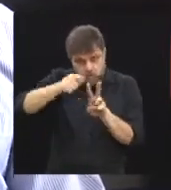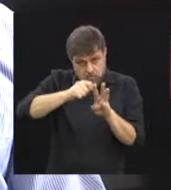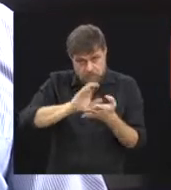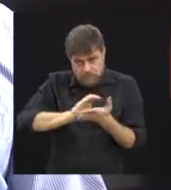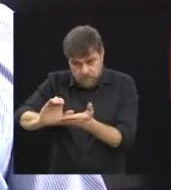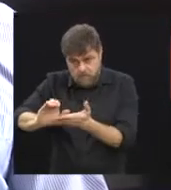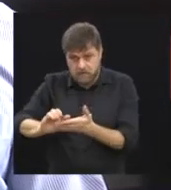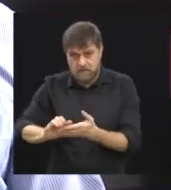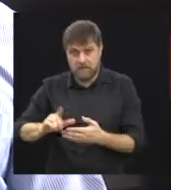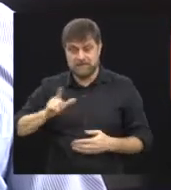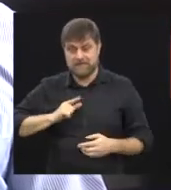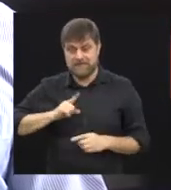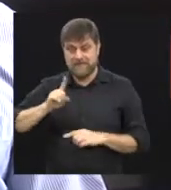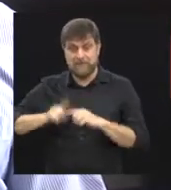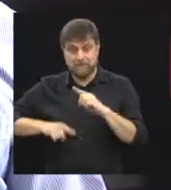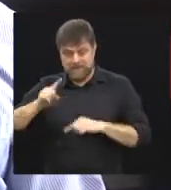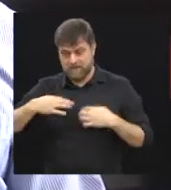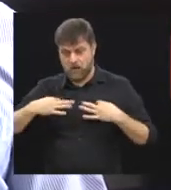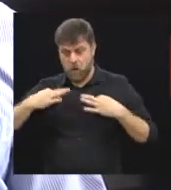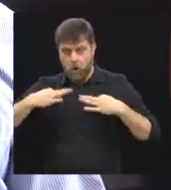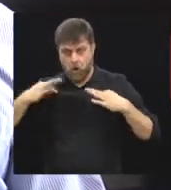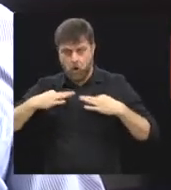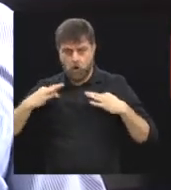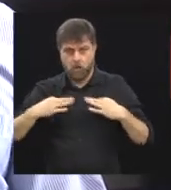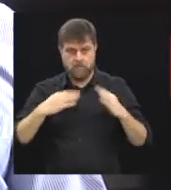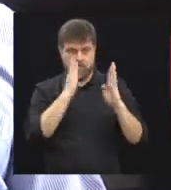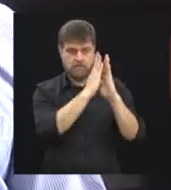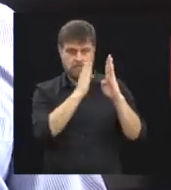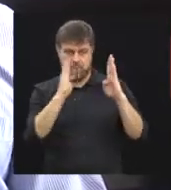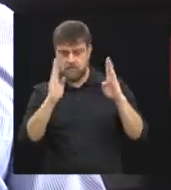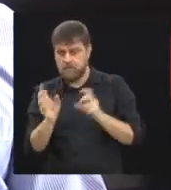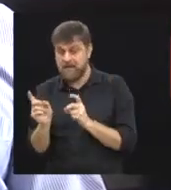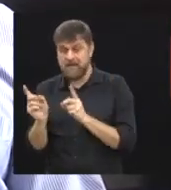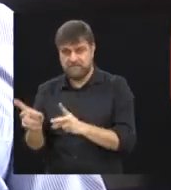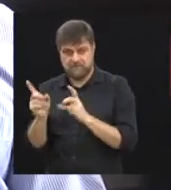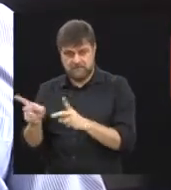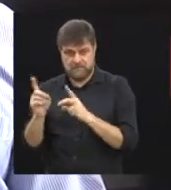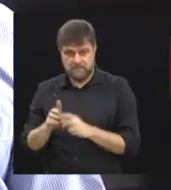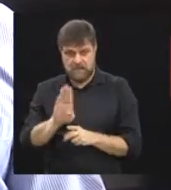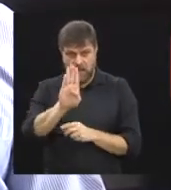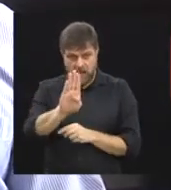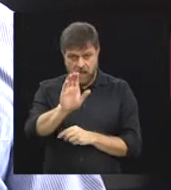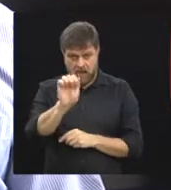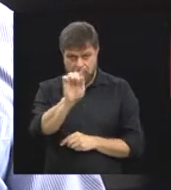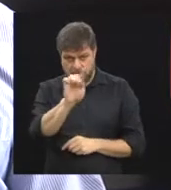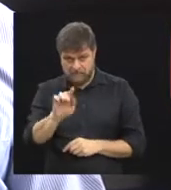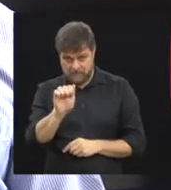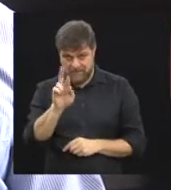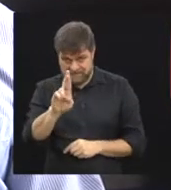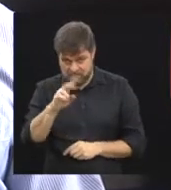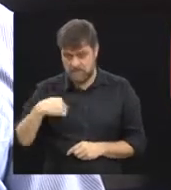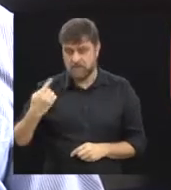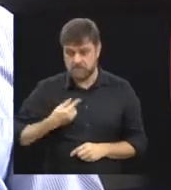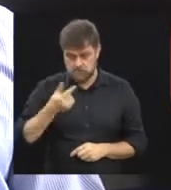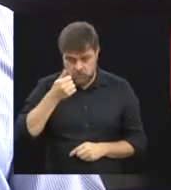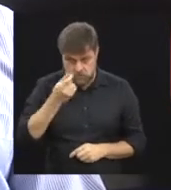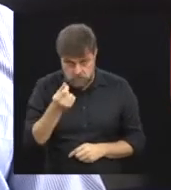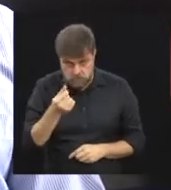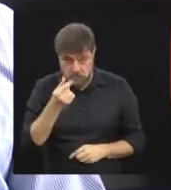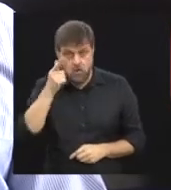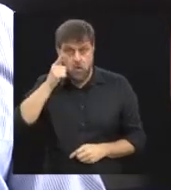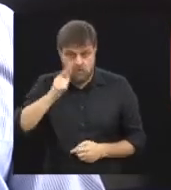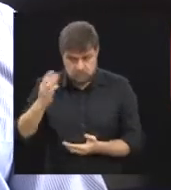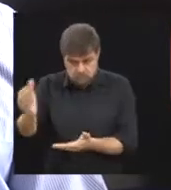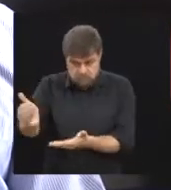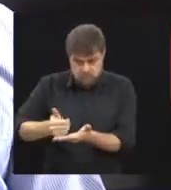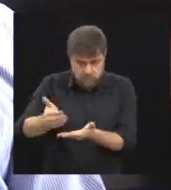Hoje nós temos um bazar, nós estruturamos um bazar, né, que vai ser uma das principais fontes de recurso ao longo de 2018. E